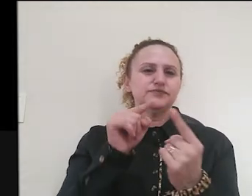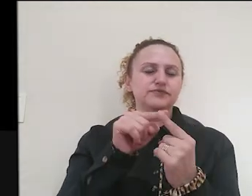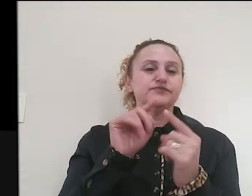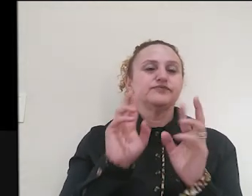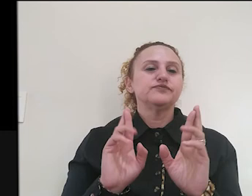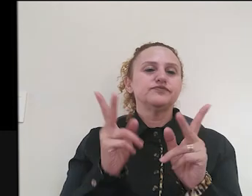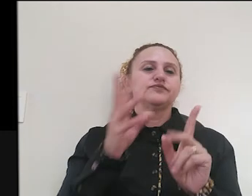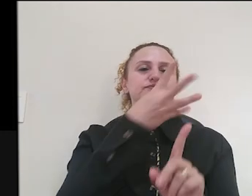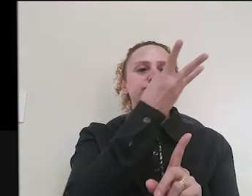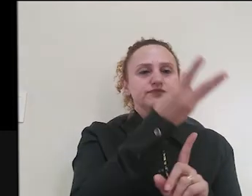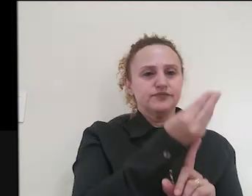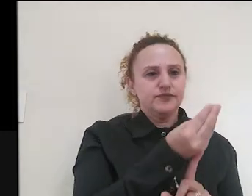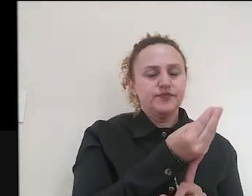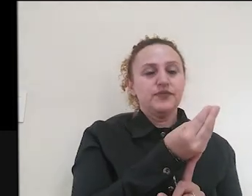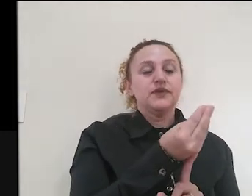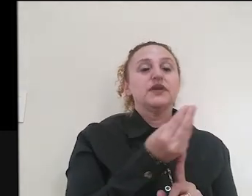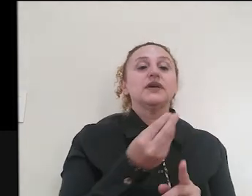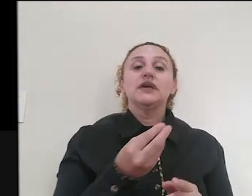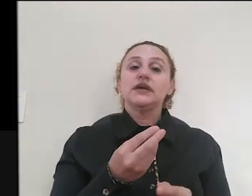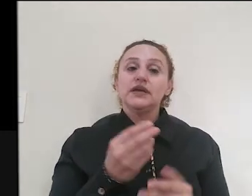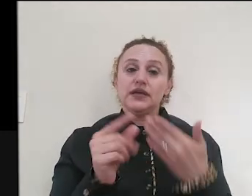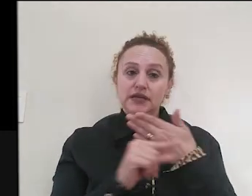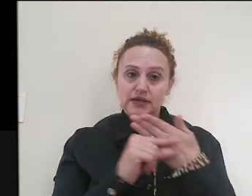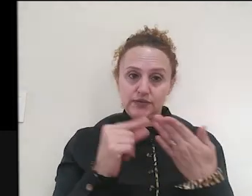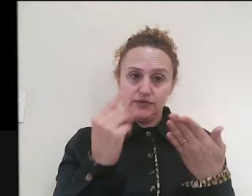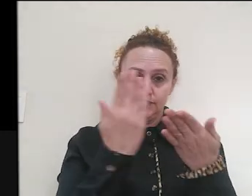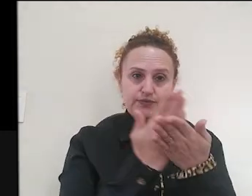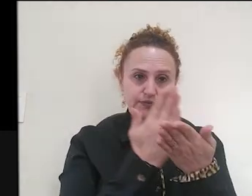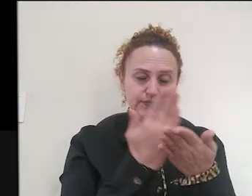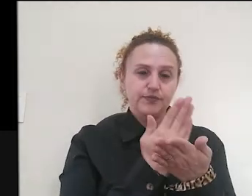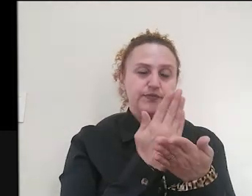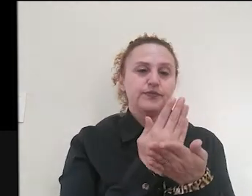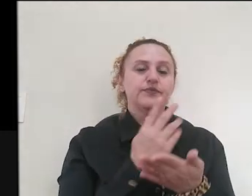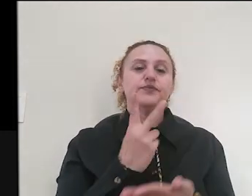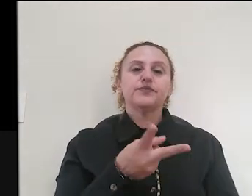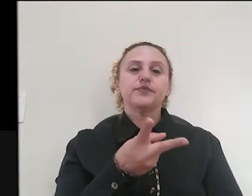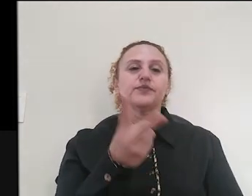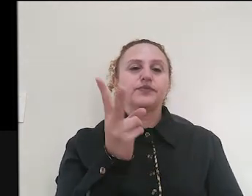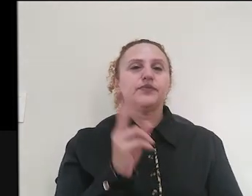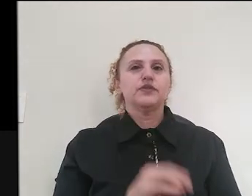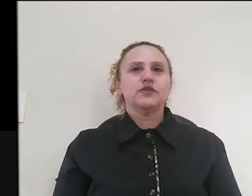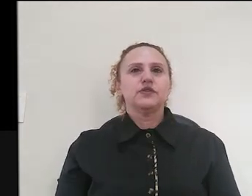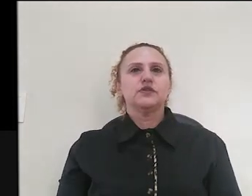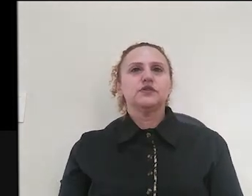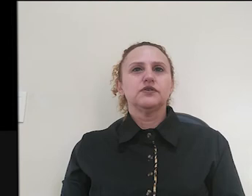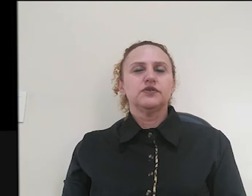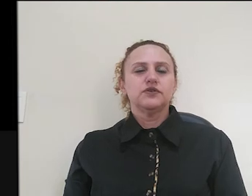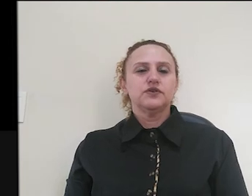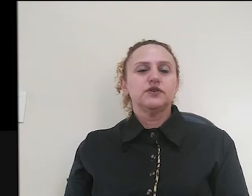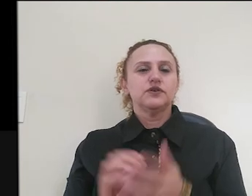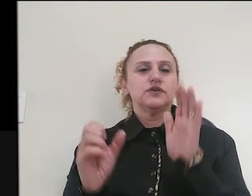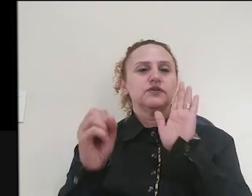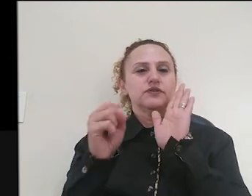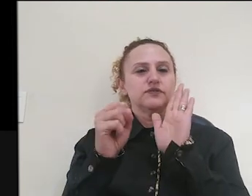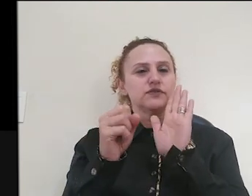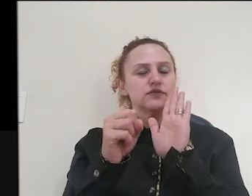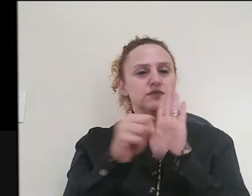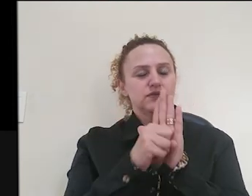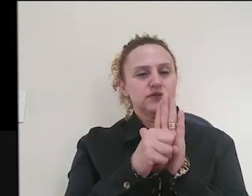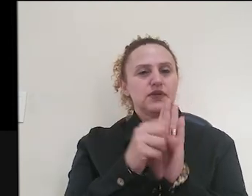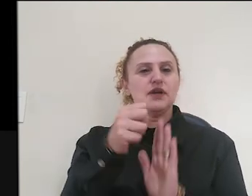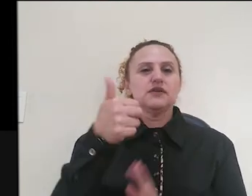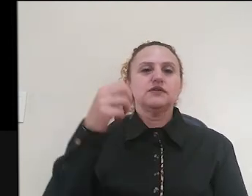a Lídia Dermatória vai dizer o seguinte: o simbolismo floresceu na Europa nos anos 80 e 90 do século XIX, na mesma época em que os